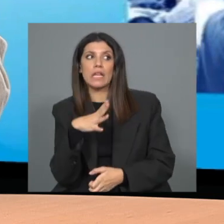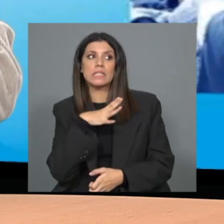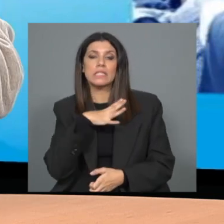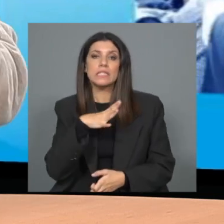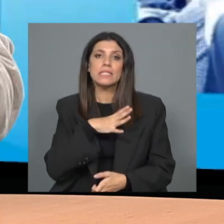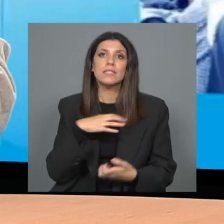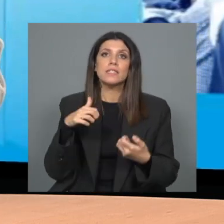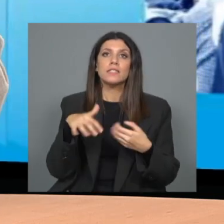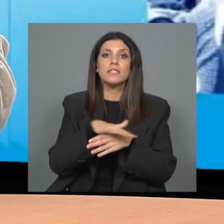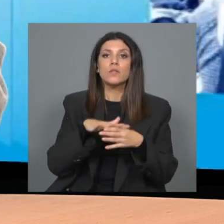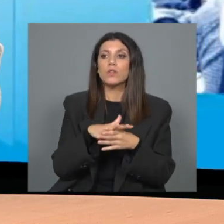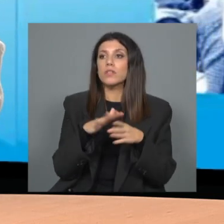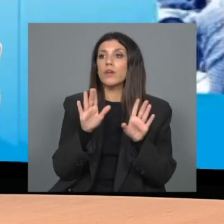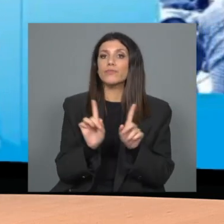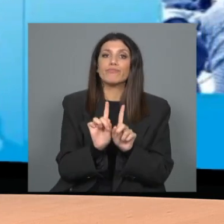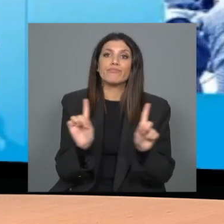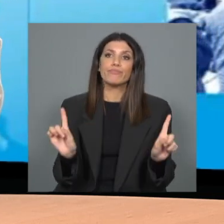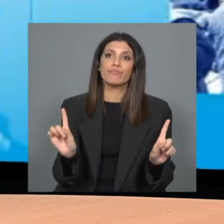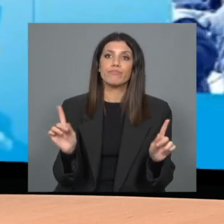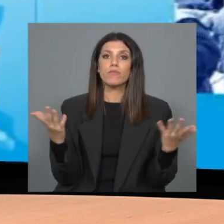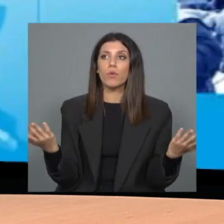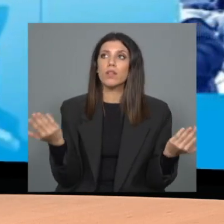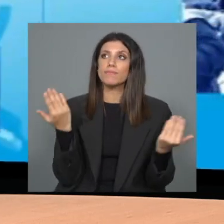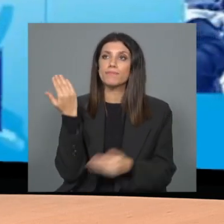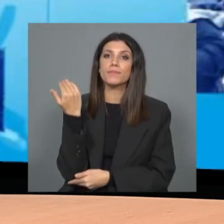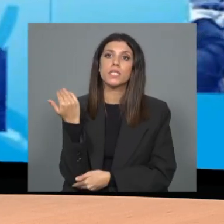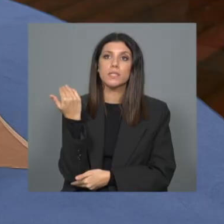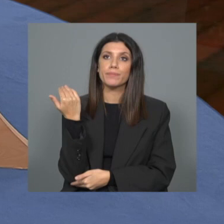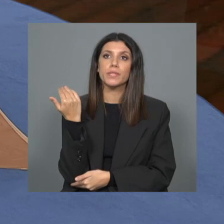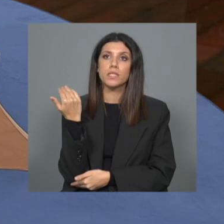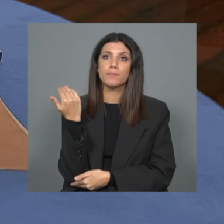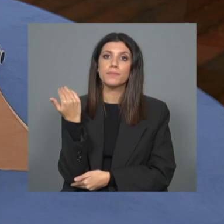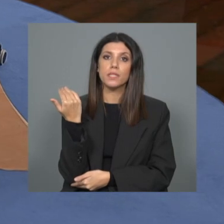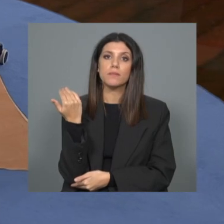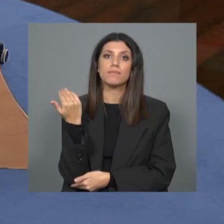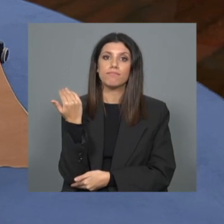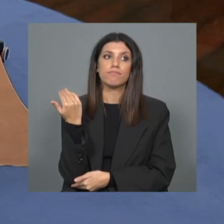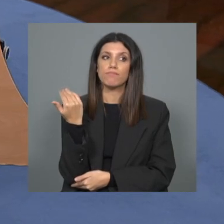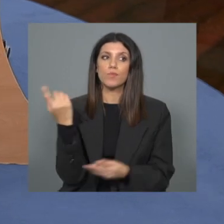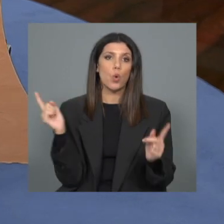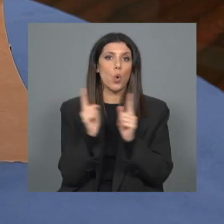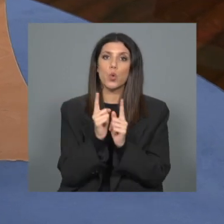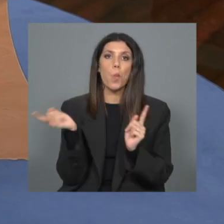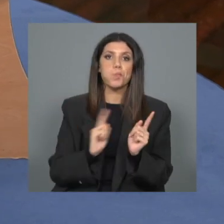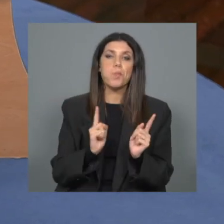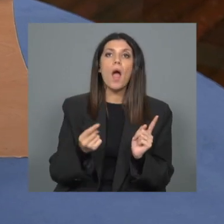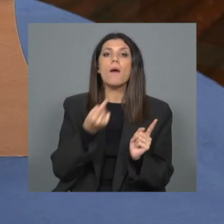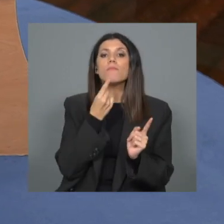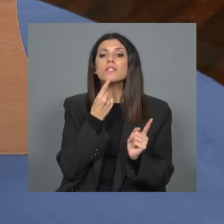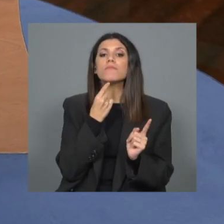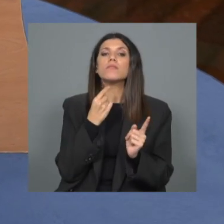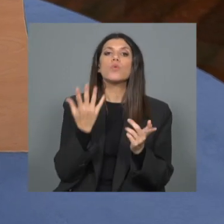eu diria quase um ponto morto, para usar uma imagem automobilística, e é difícil agora perceber quanto é que se poderá ou não